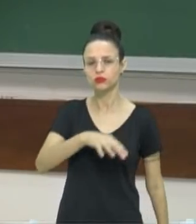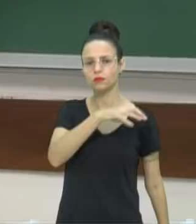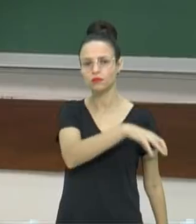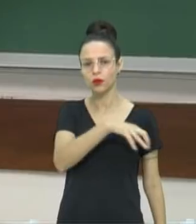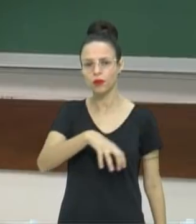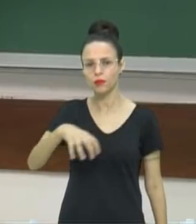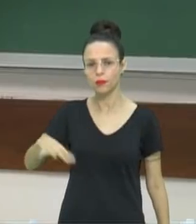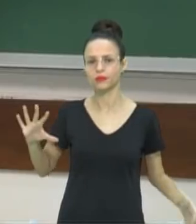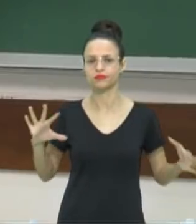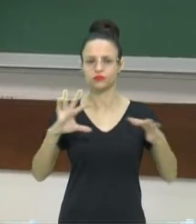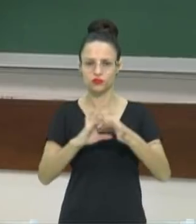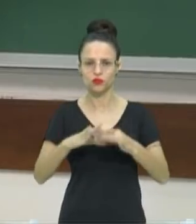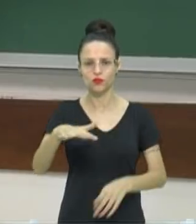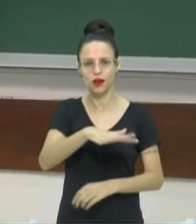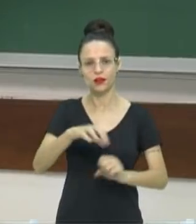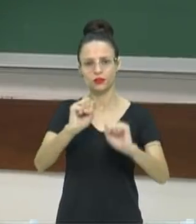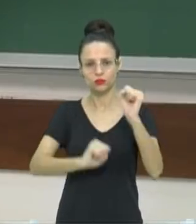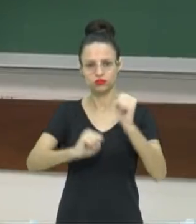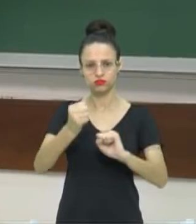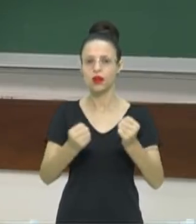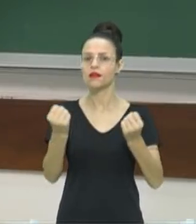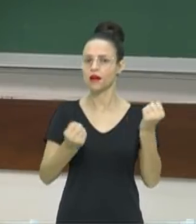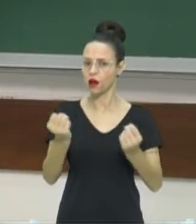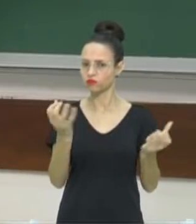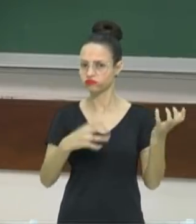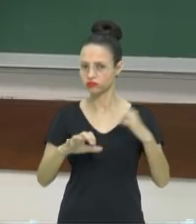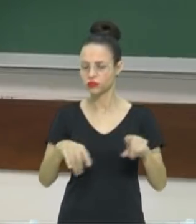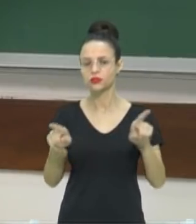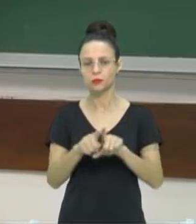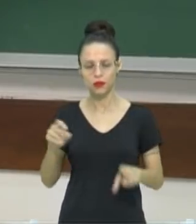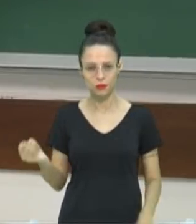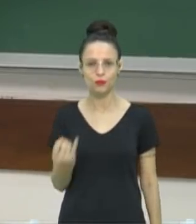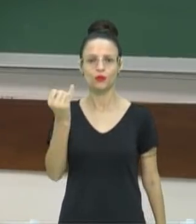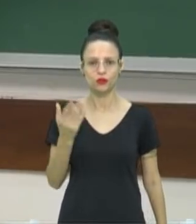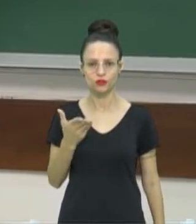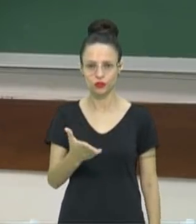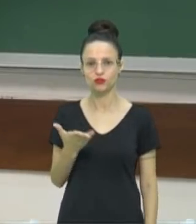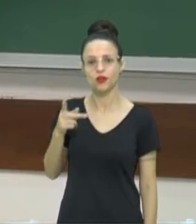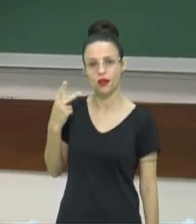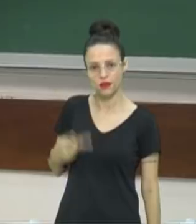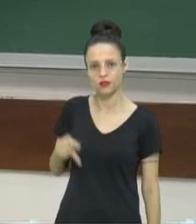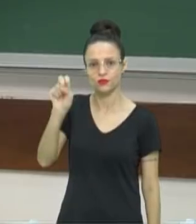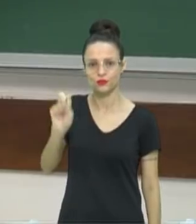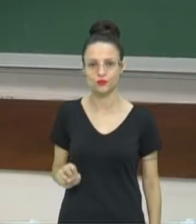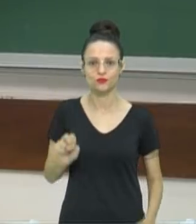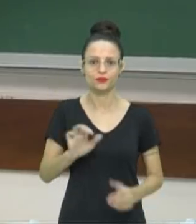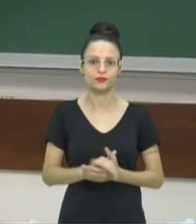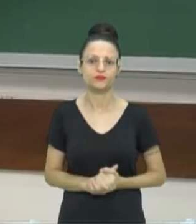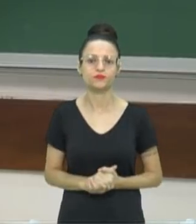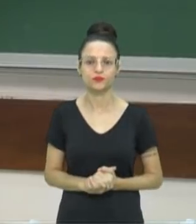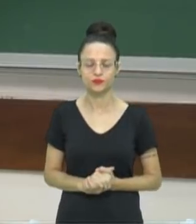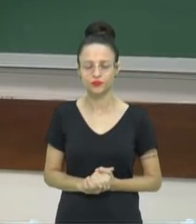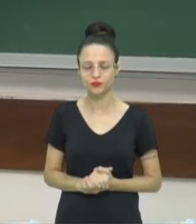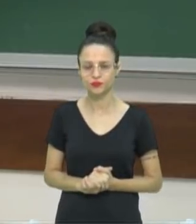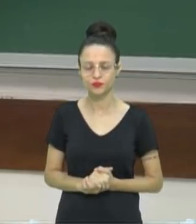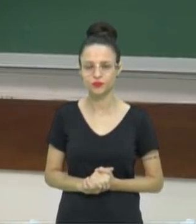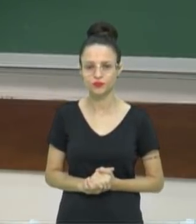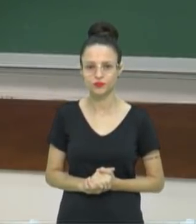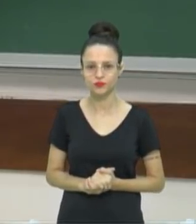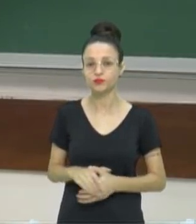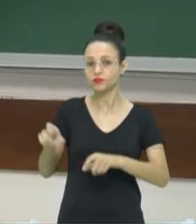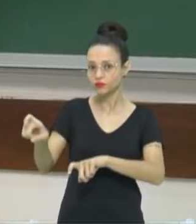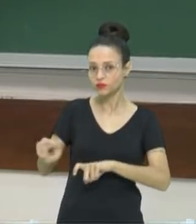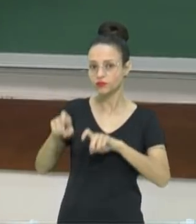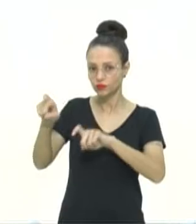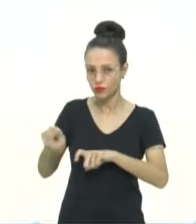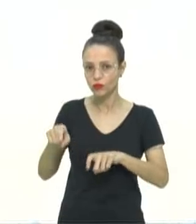que envolvem a indústria automobilística. É bem importante também para a região sul, certo? A agricultura, por